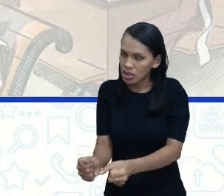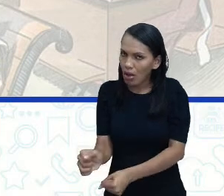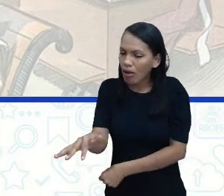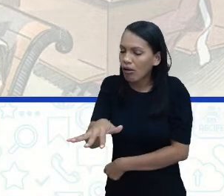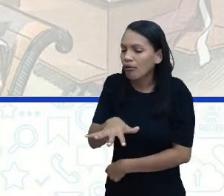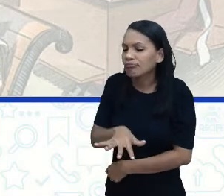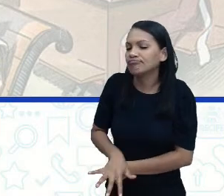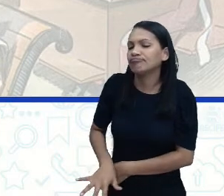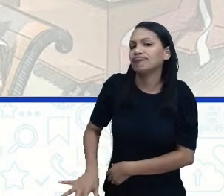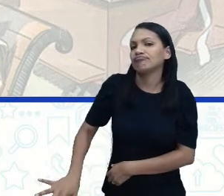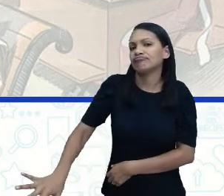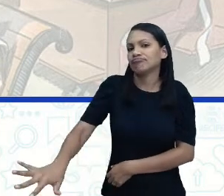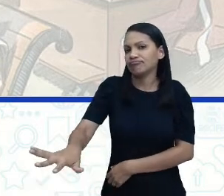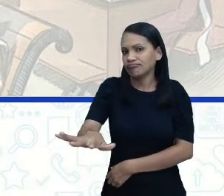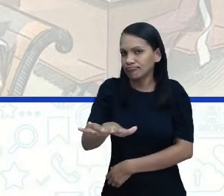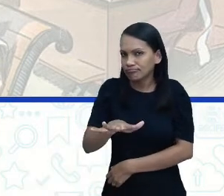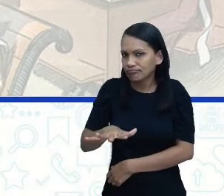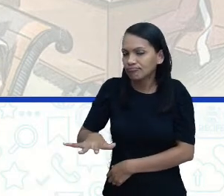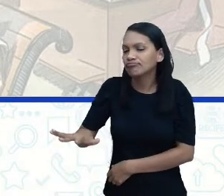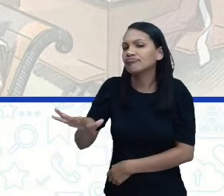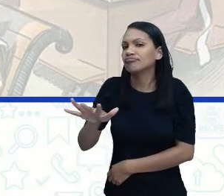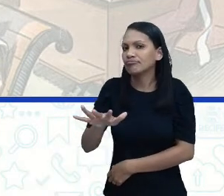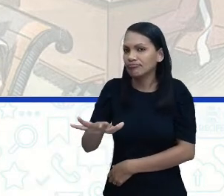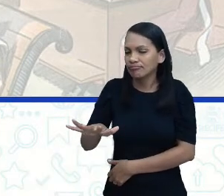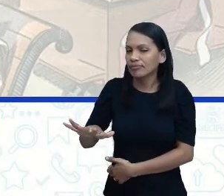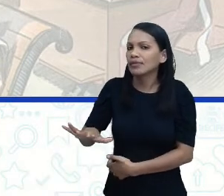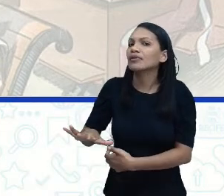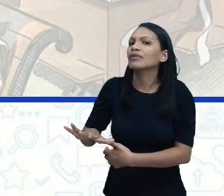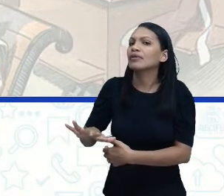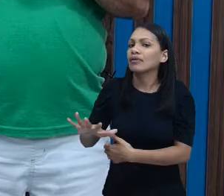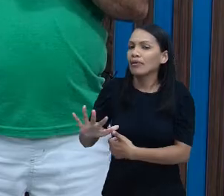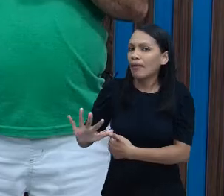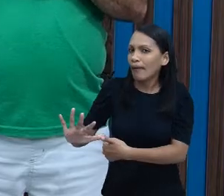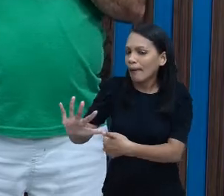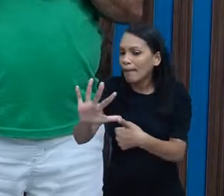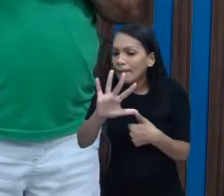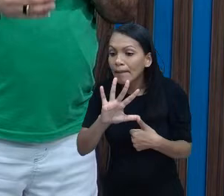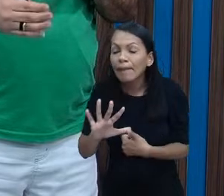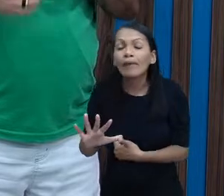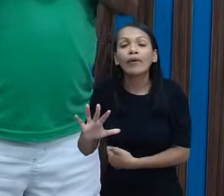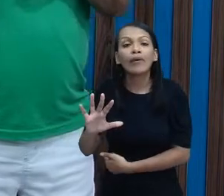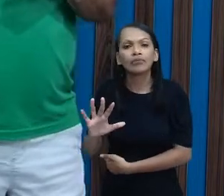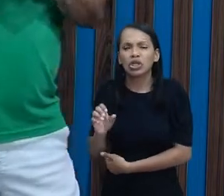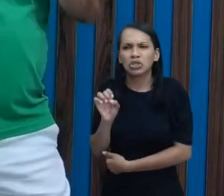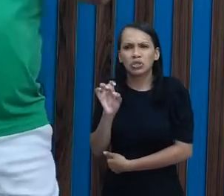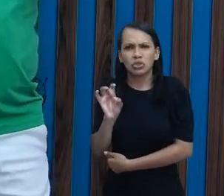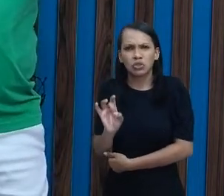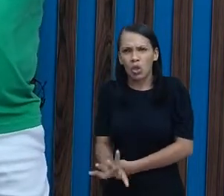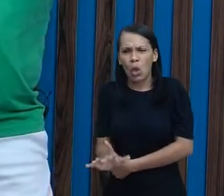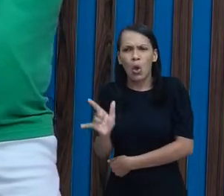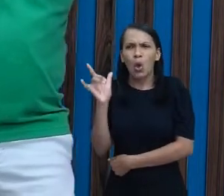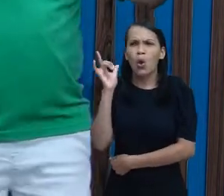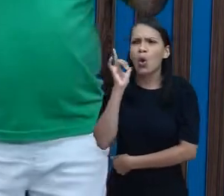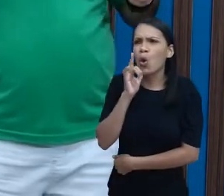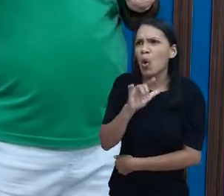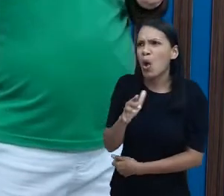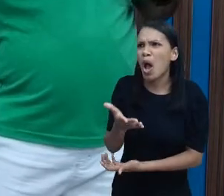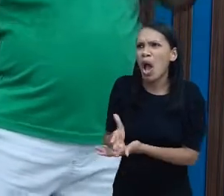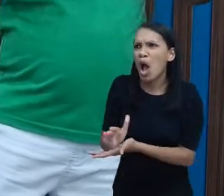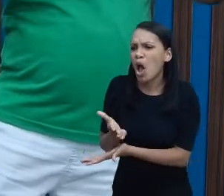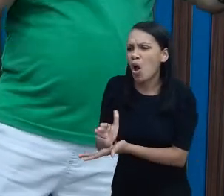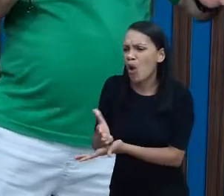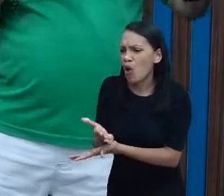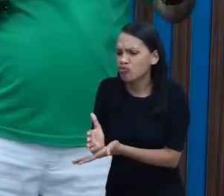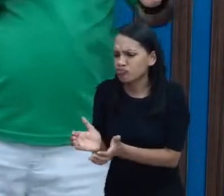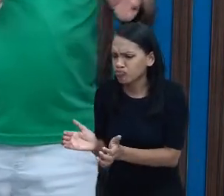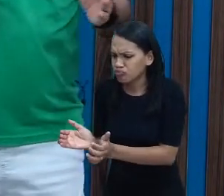sobre todo o continente americano. Ou seja, ele não tem a pretensão apenas de conquistar alguns